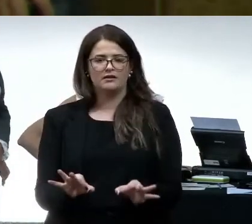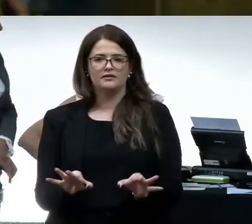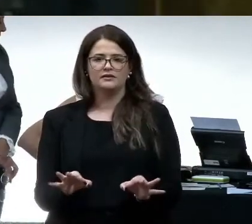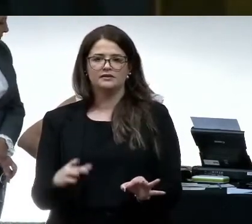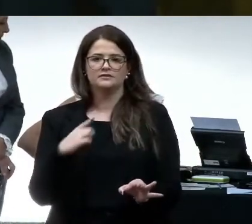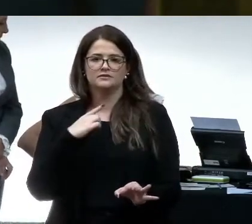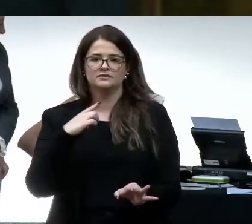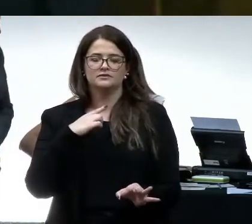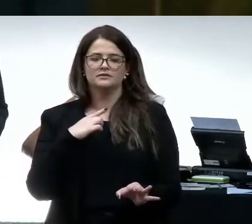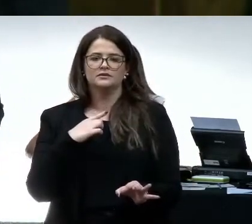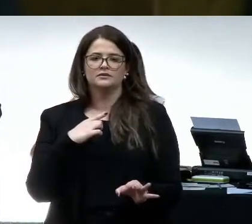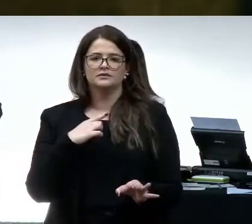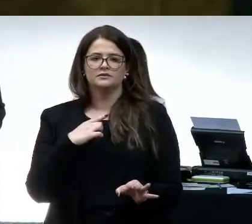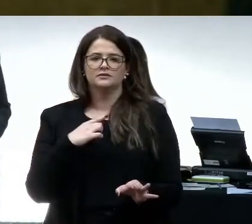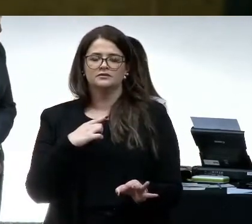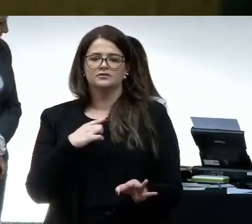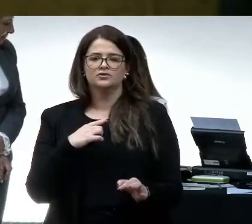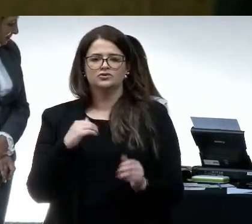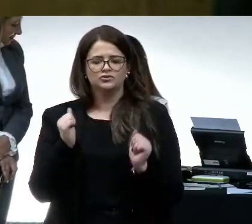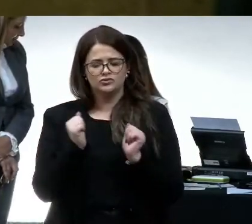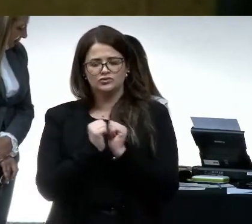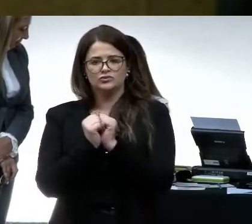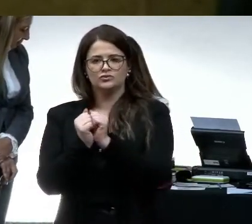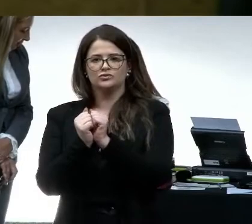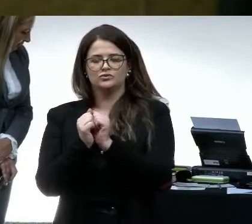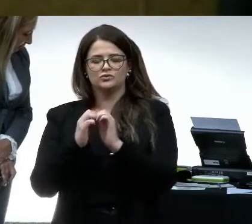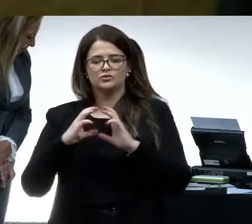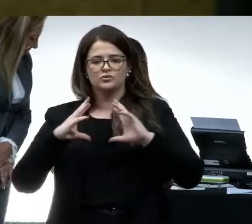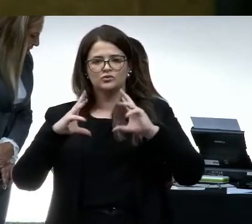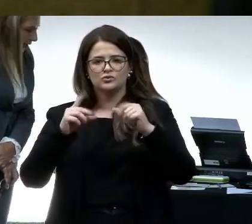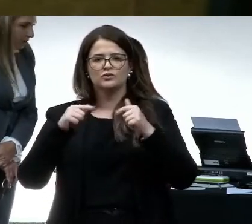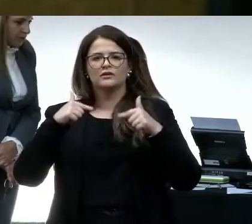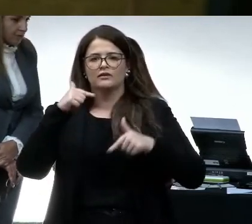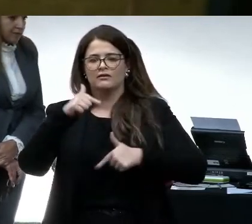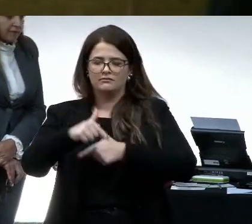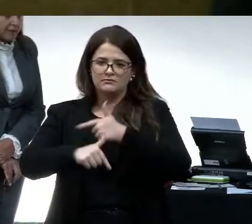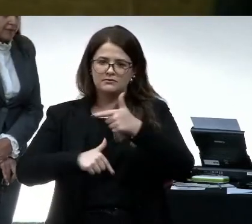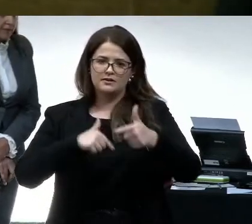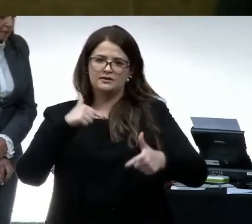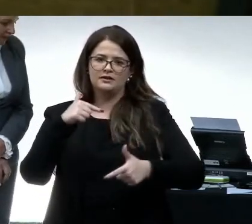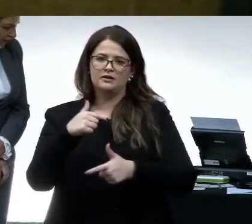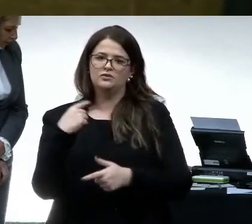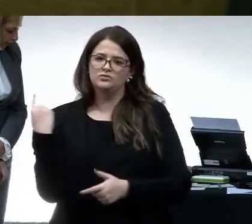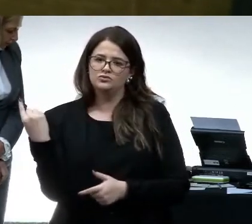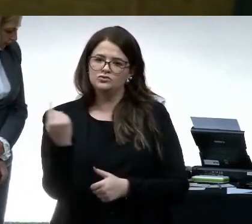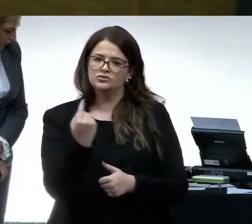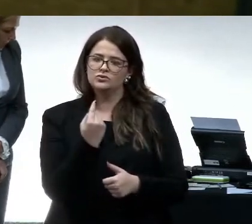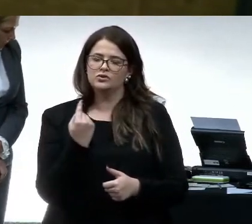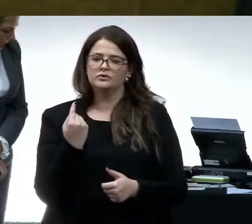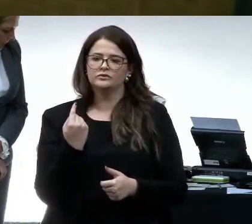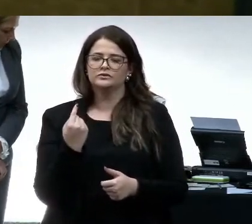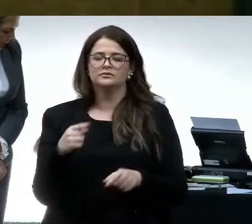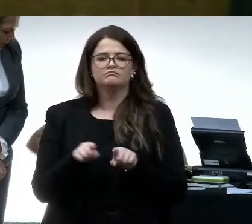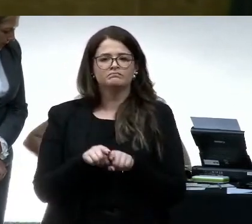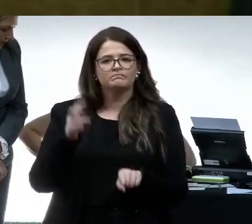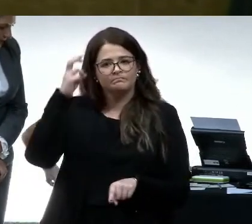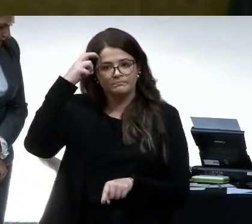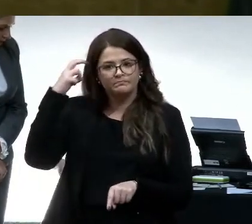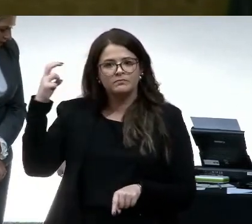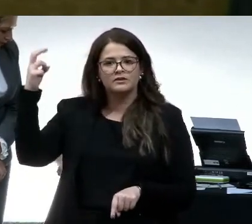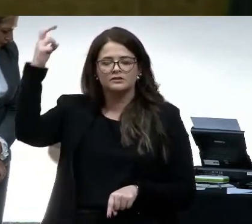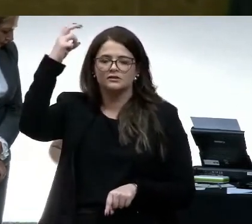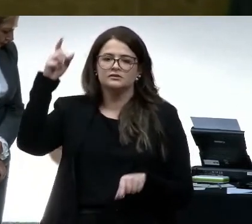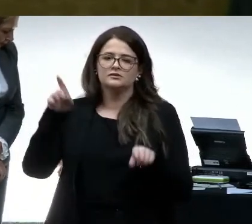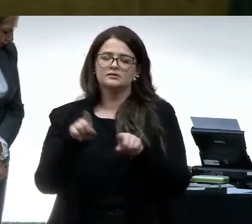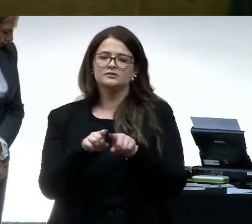trazem ao empréstimo de todo o trabalho que deverá ser feito por nós a inteligência e